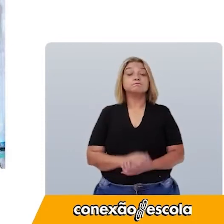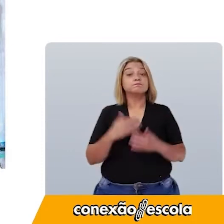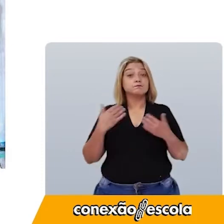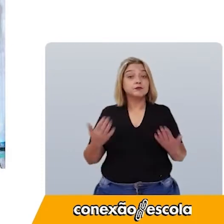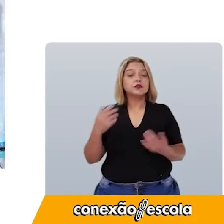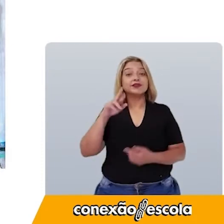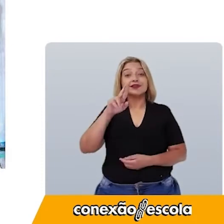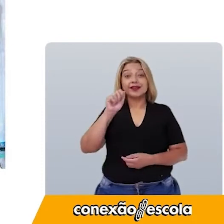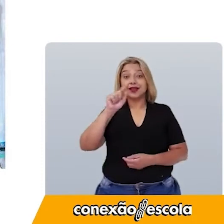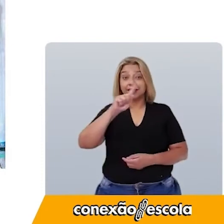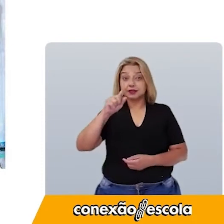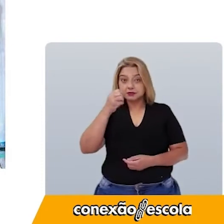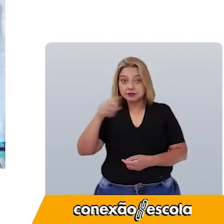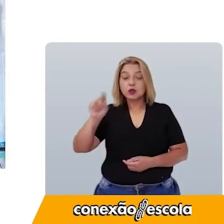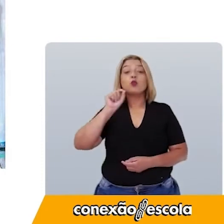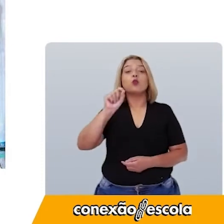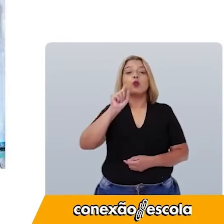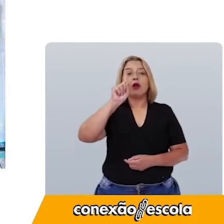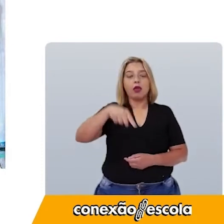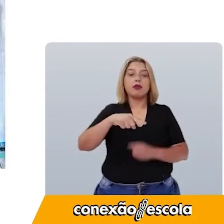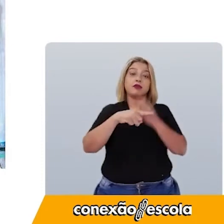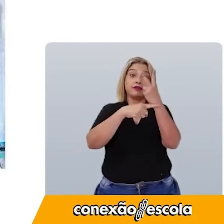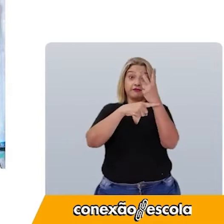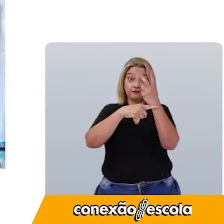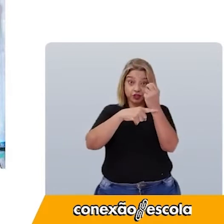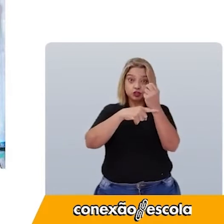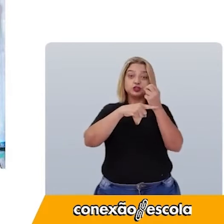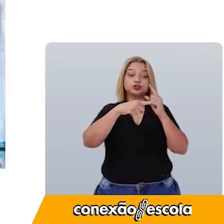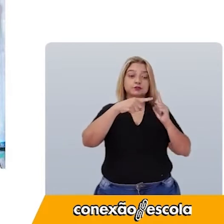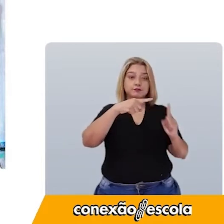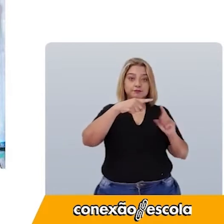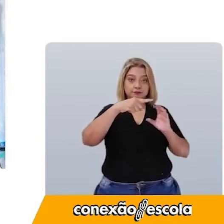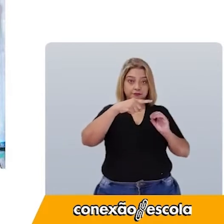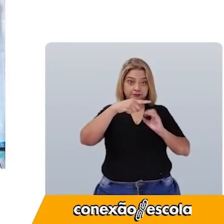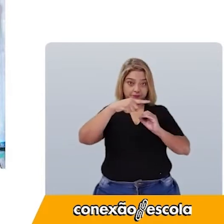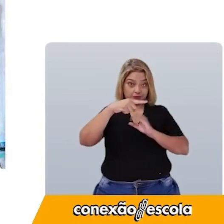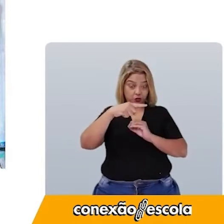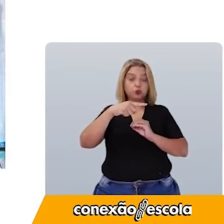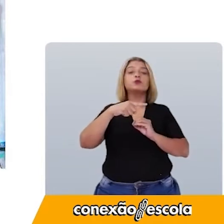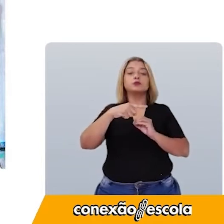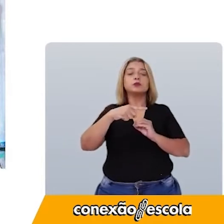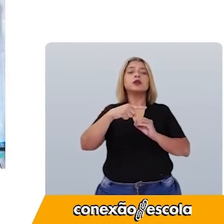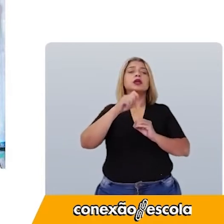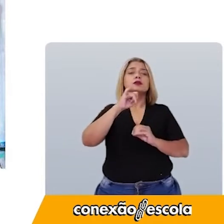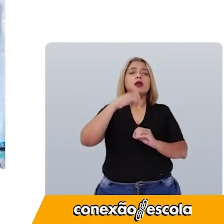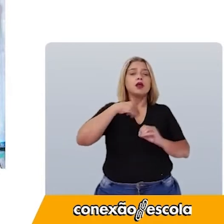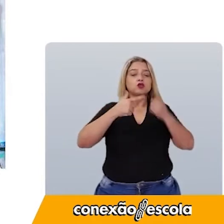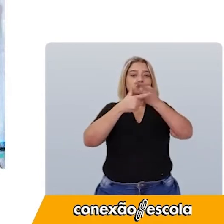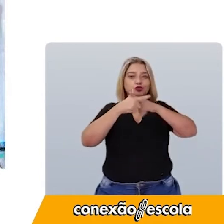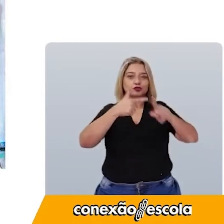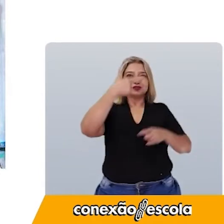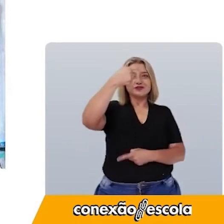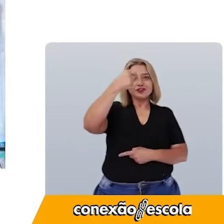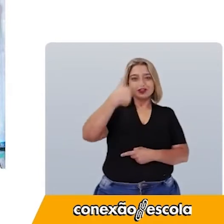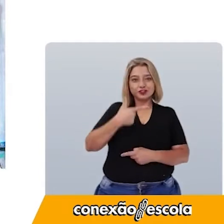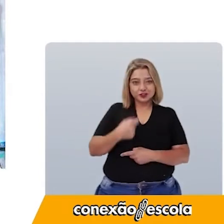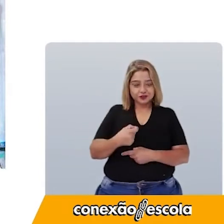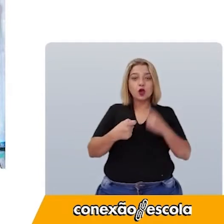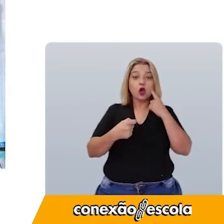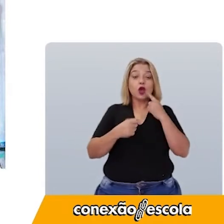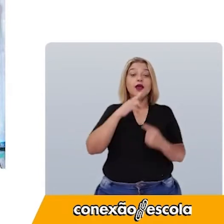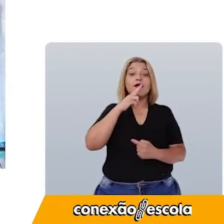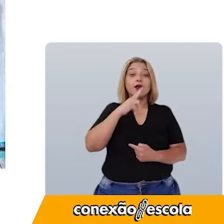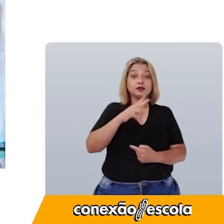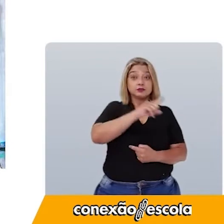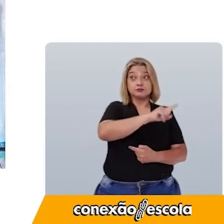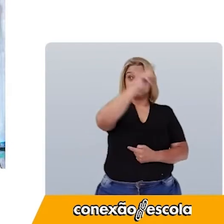Então, a razão será de 20 para 1000. Simplificando por 20, 20